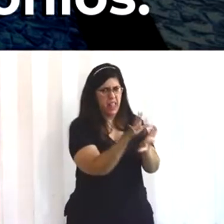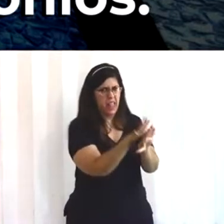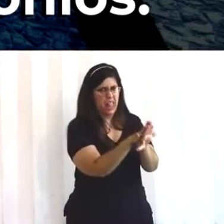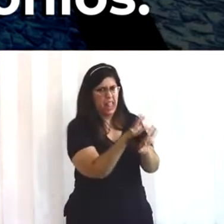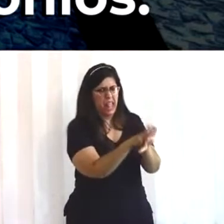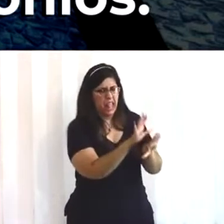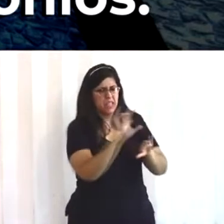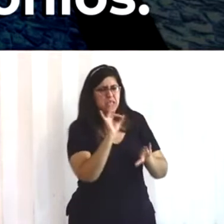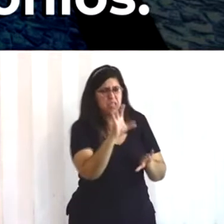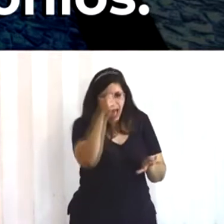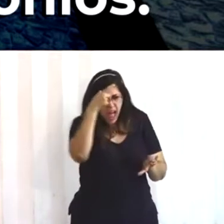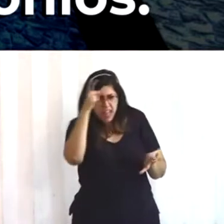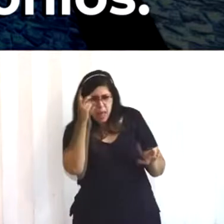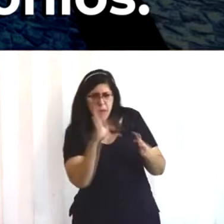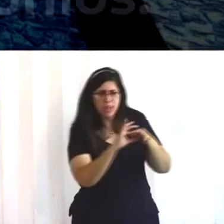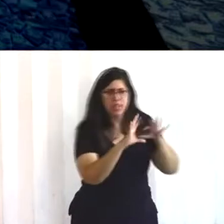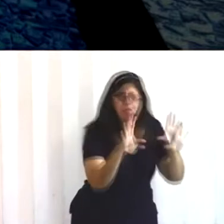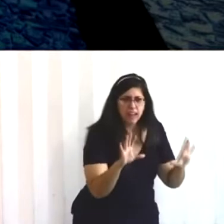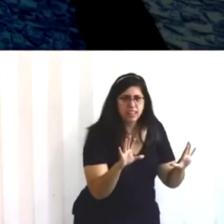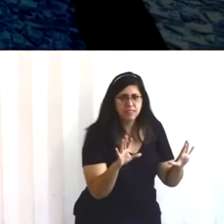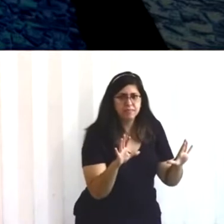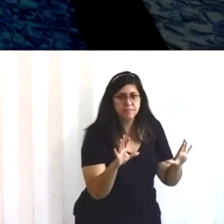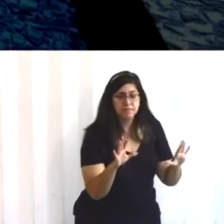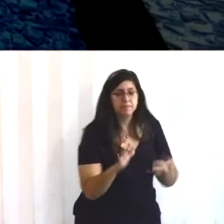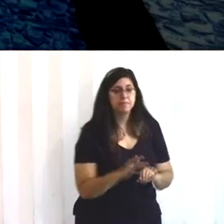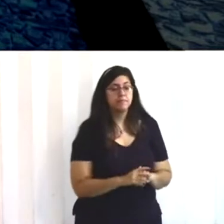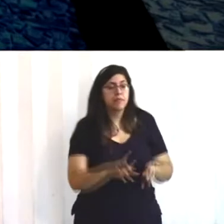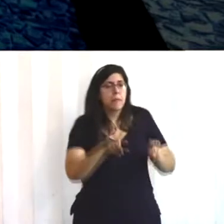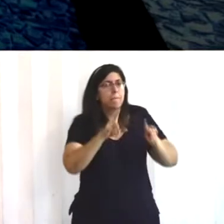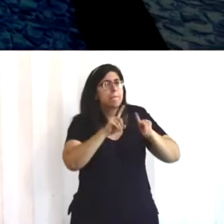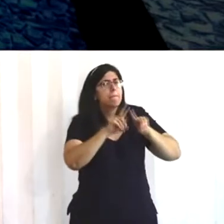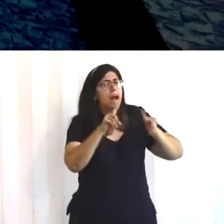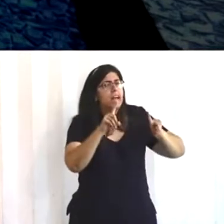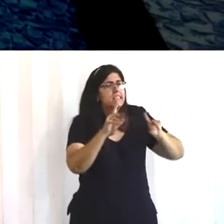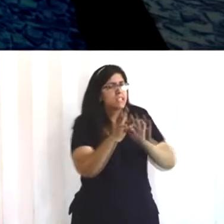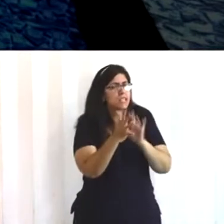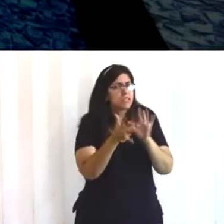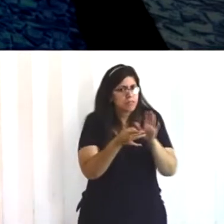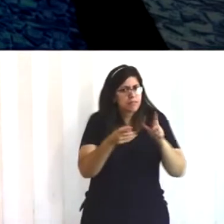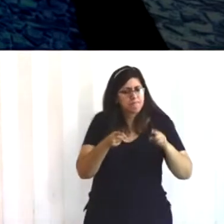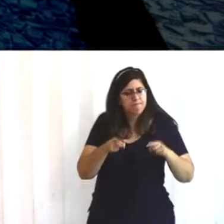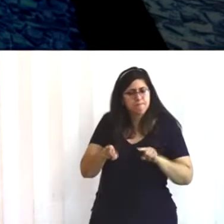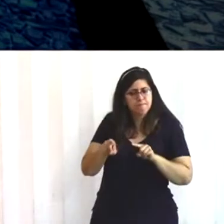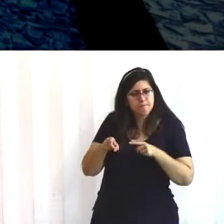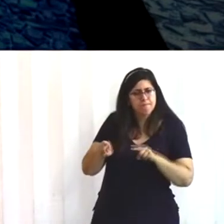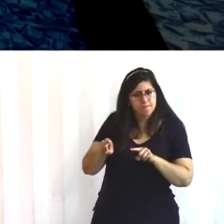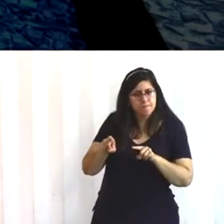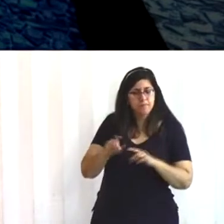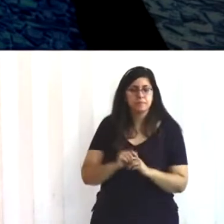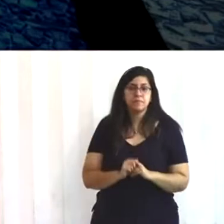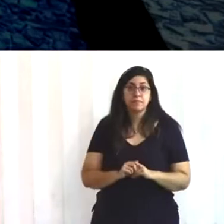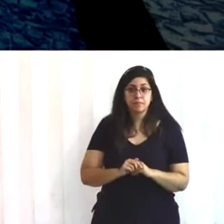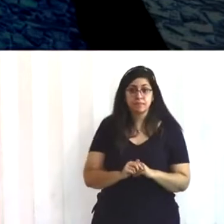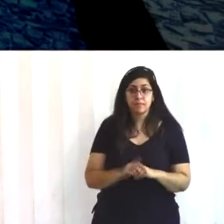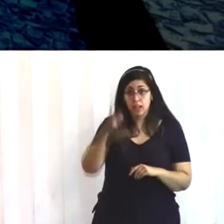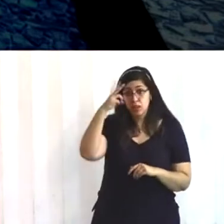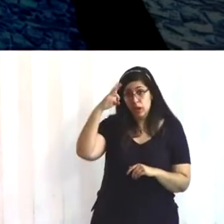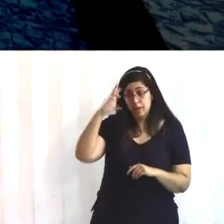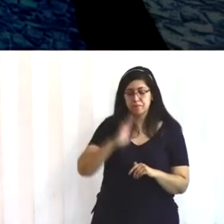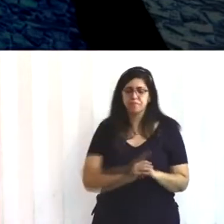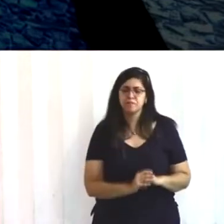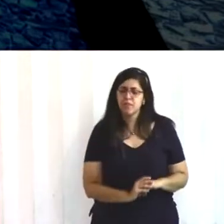dos demônios que expele os demônios. Então, convocando-os, Jesus lhes disse, por meio de parábolas,